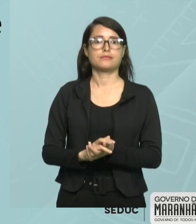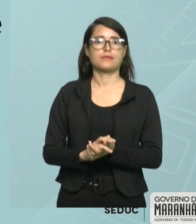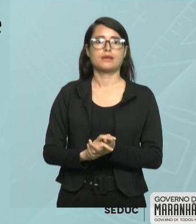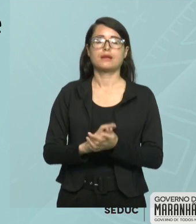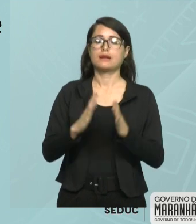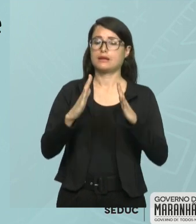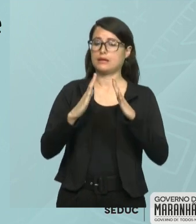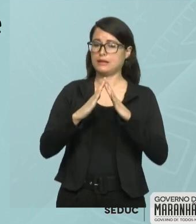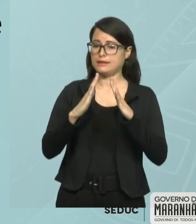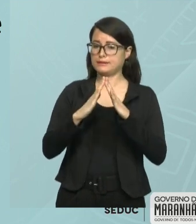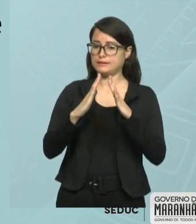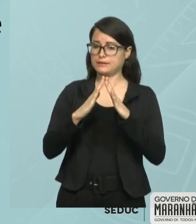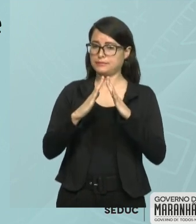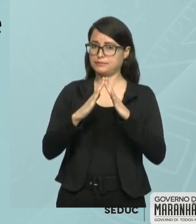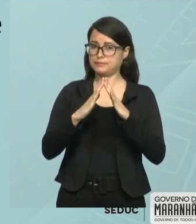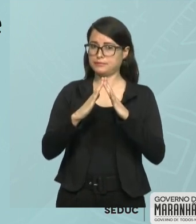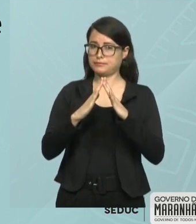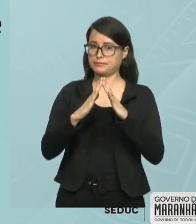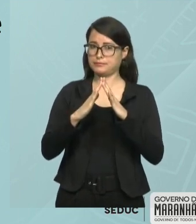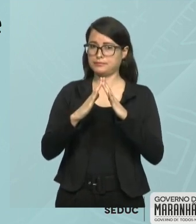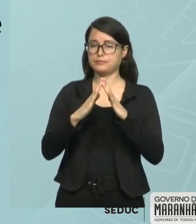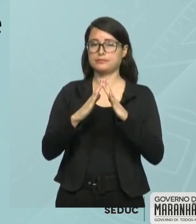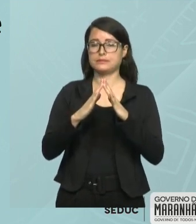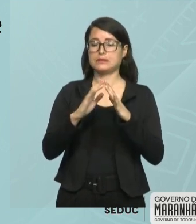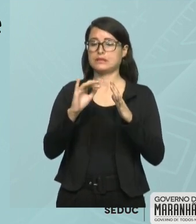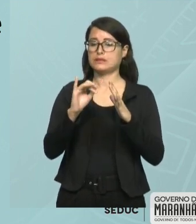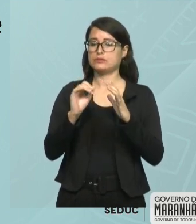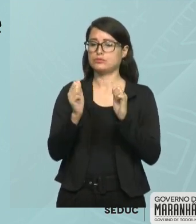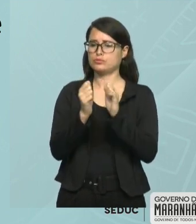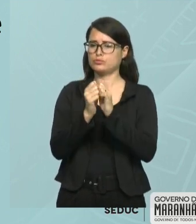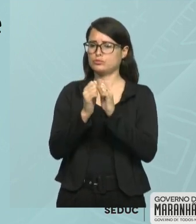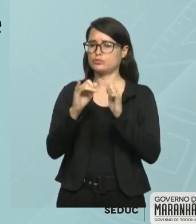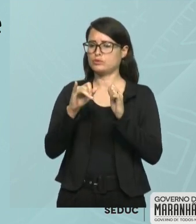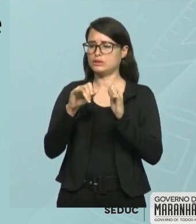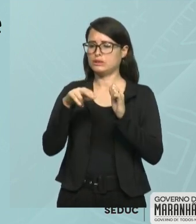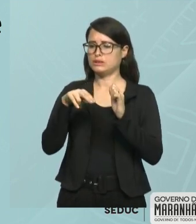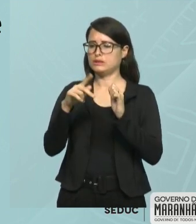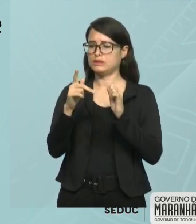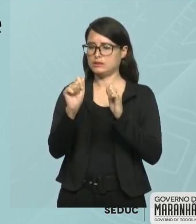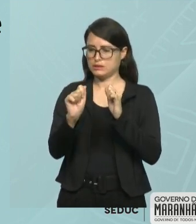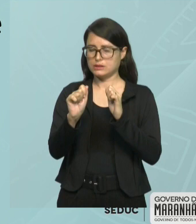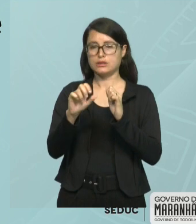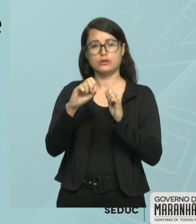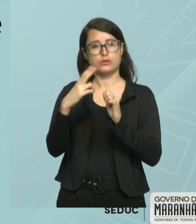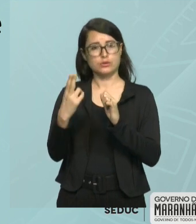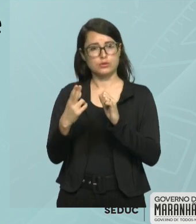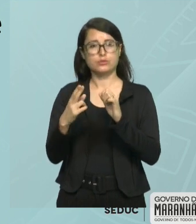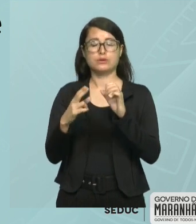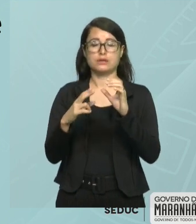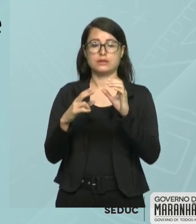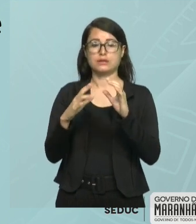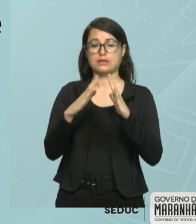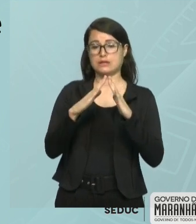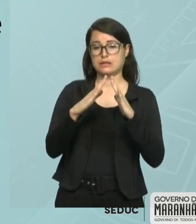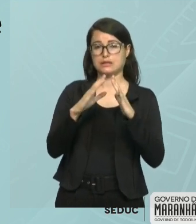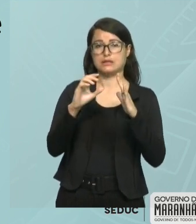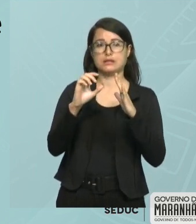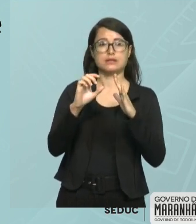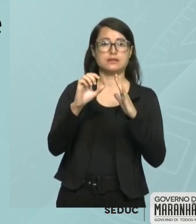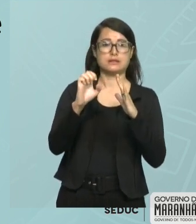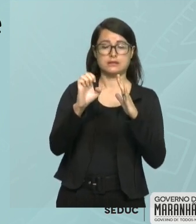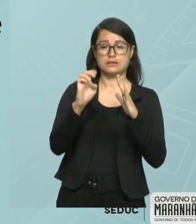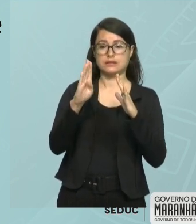eu coloquei aqui o sufixo inha, casinha ou casebre, é a mesma coisa de